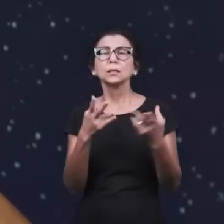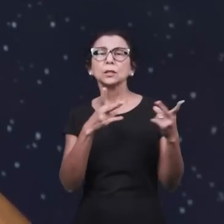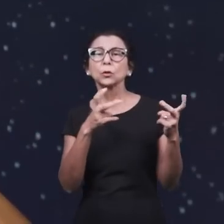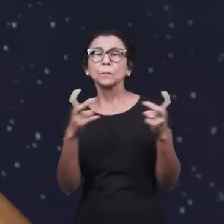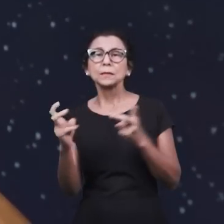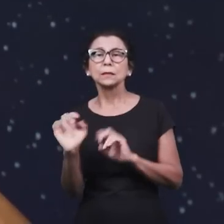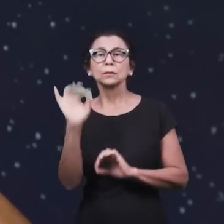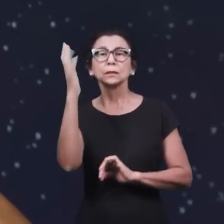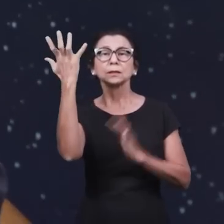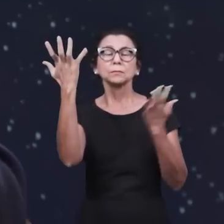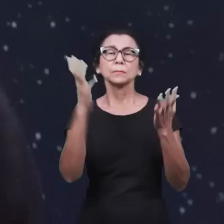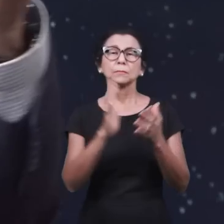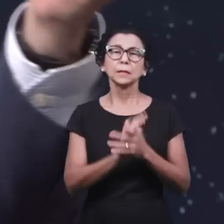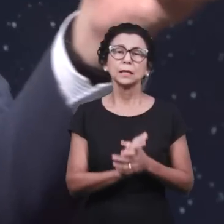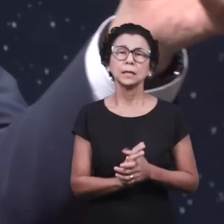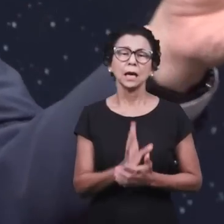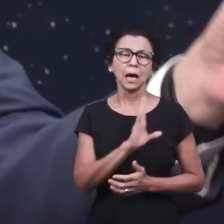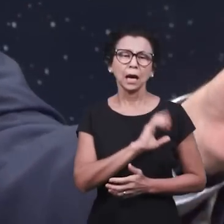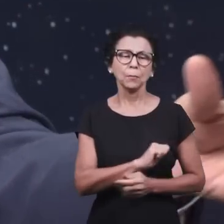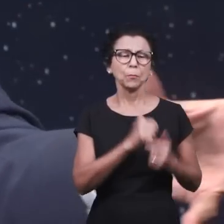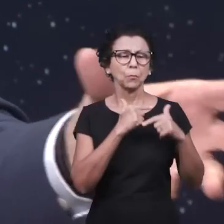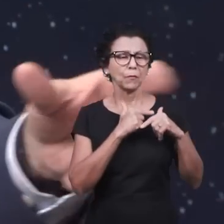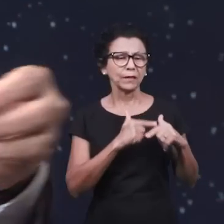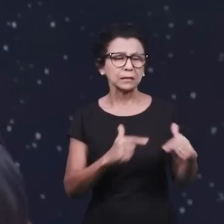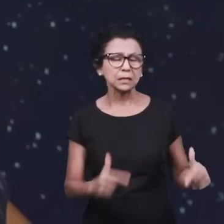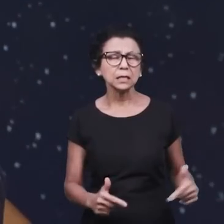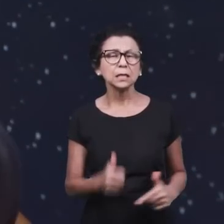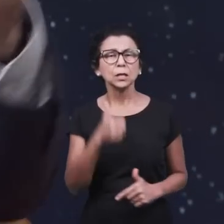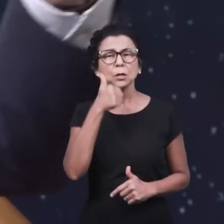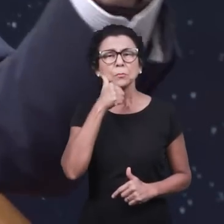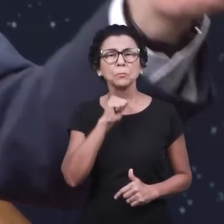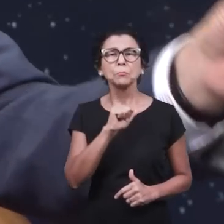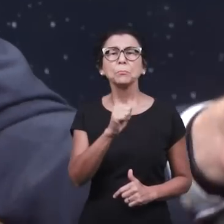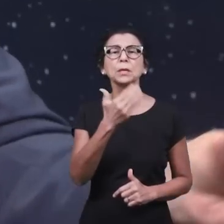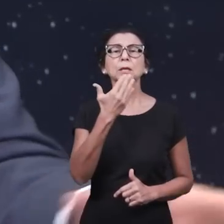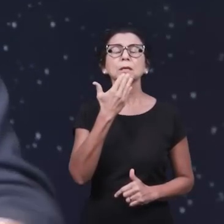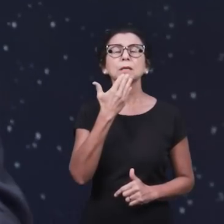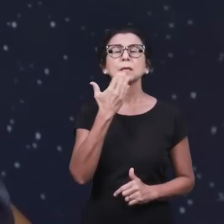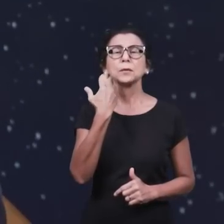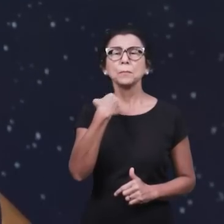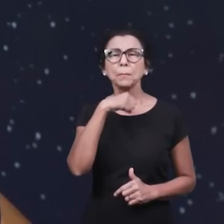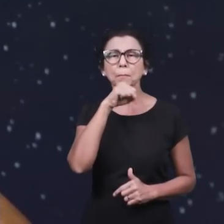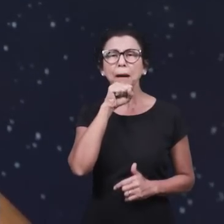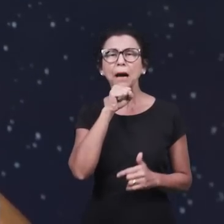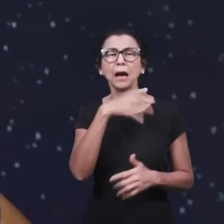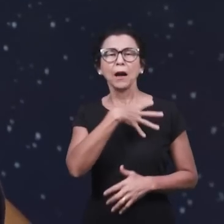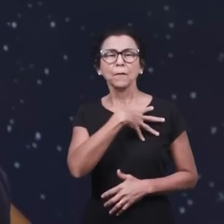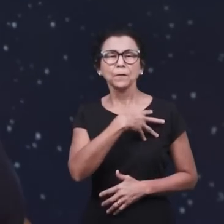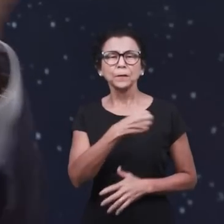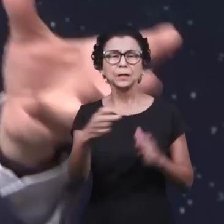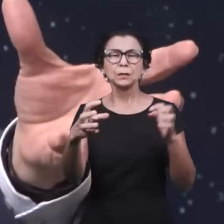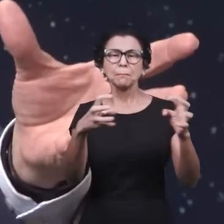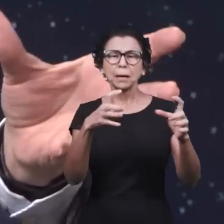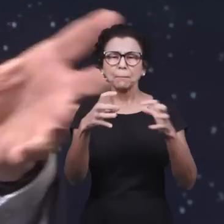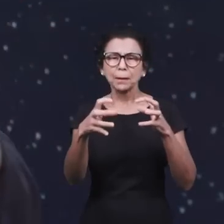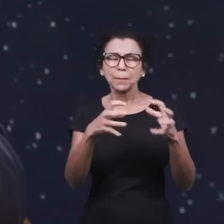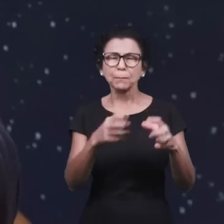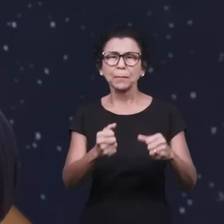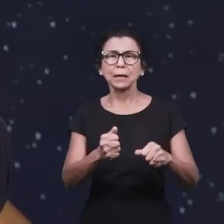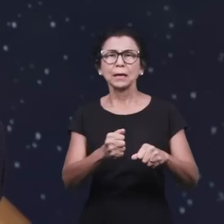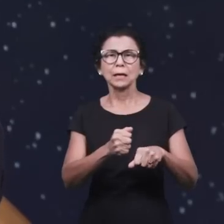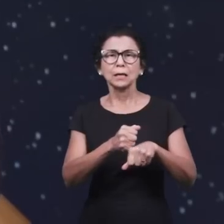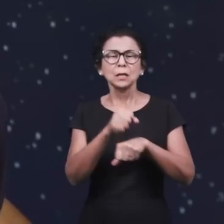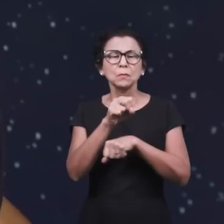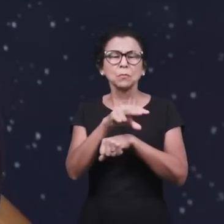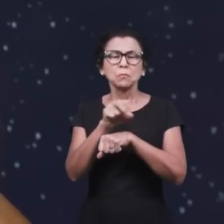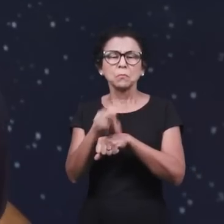muitos esfriará, pai contra filho, guerras, rumores de guerras, doenças, pestes,